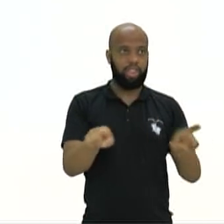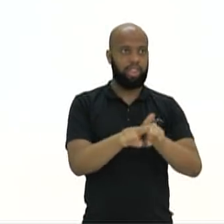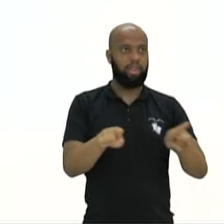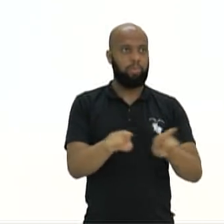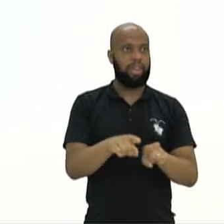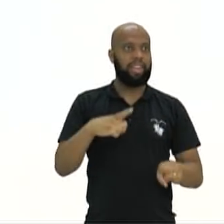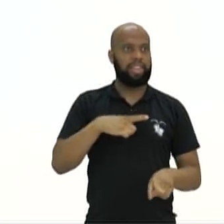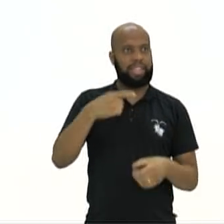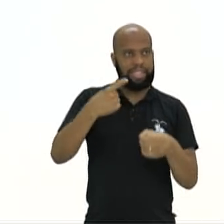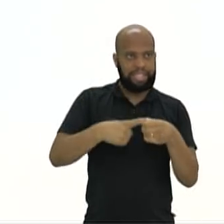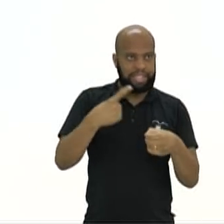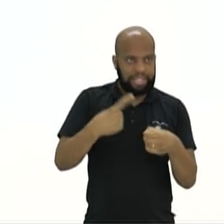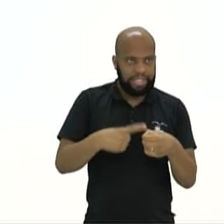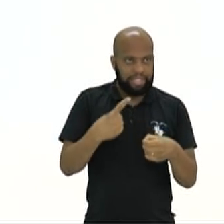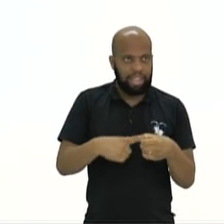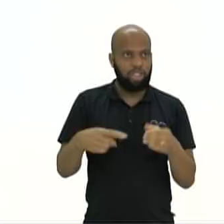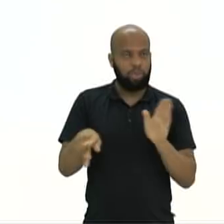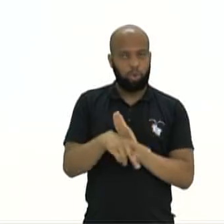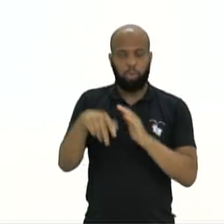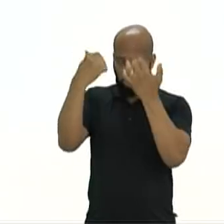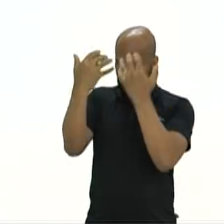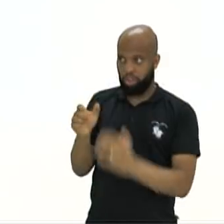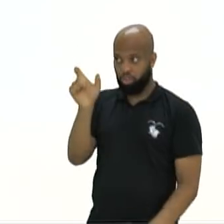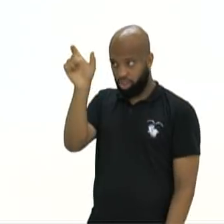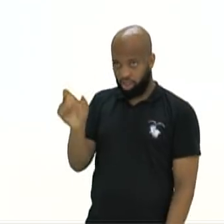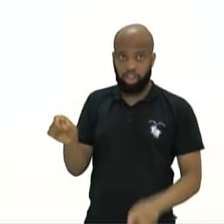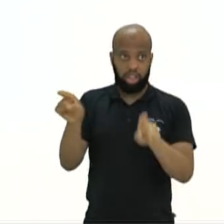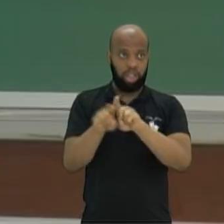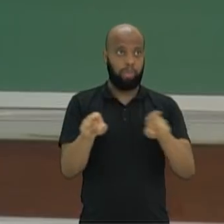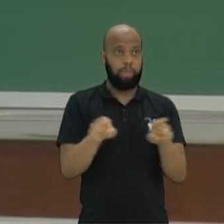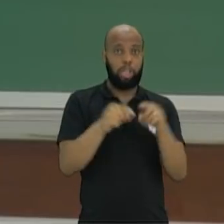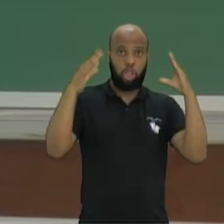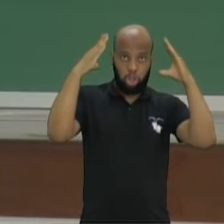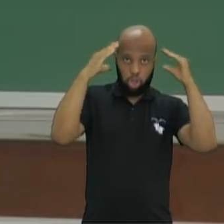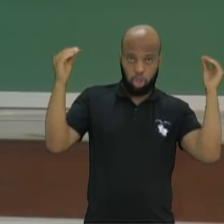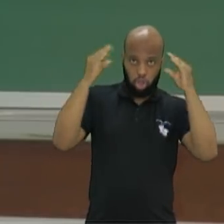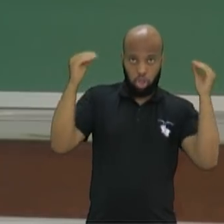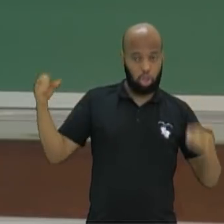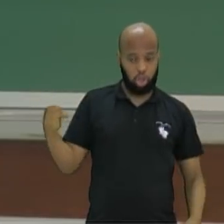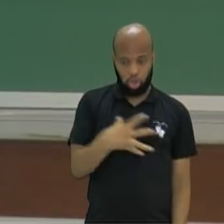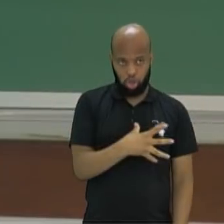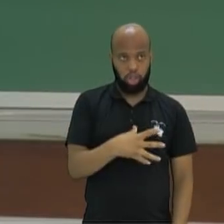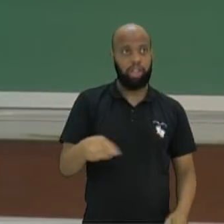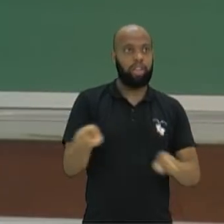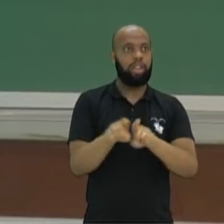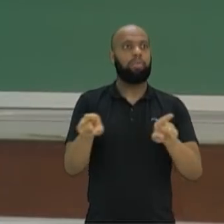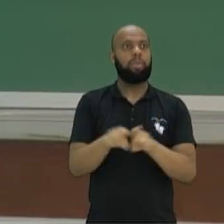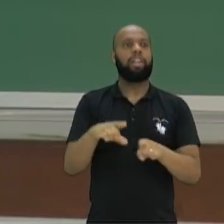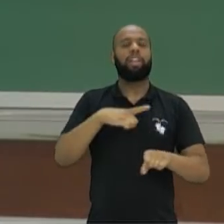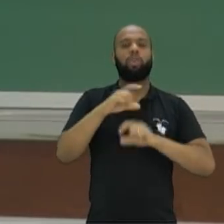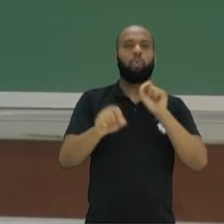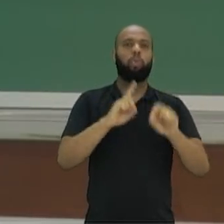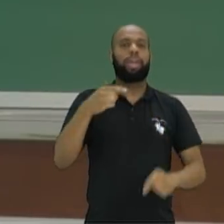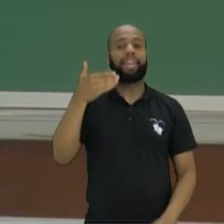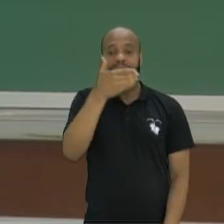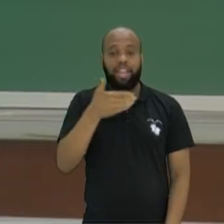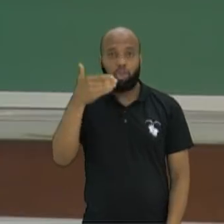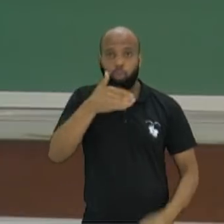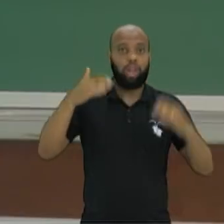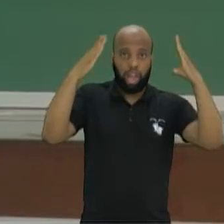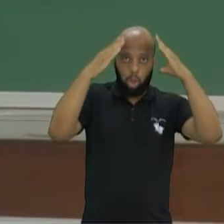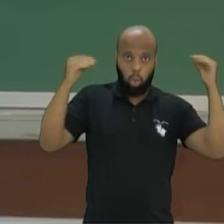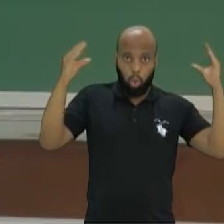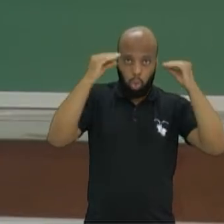né? Os impactos, as consequências da expulsão holandesa, quando eles vão ali para a região das Antilhas. E o açúcar